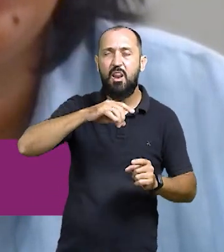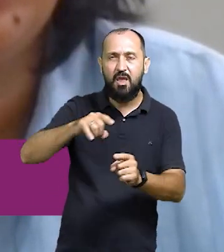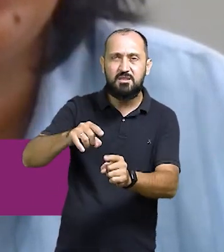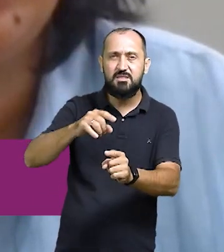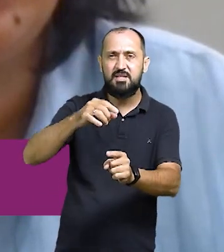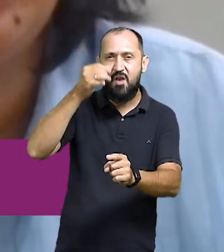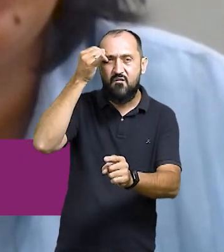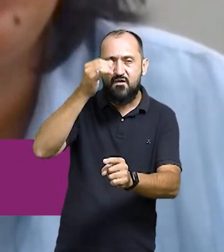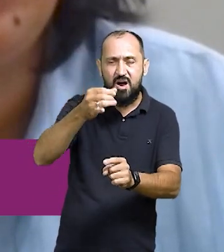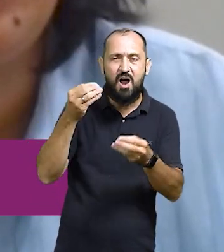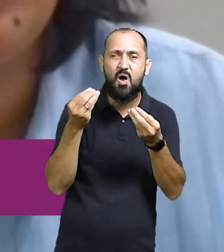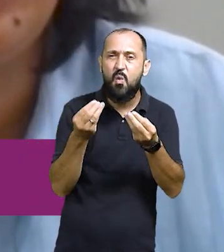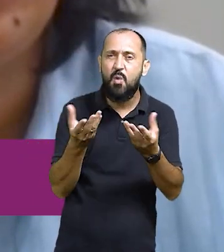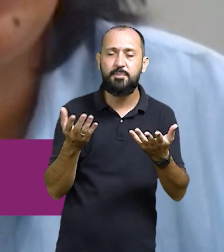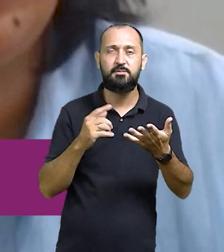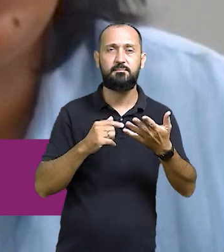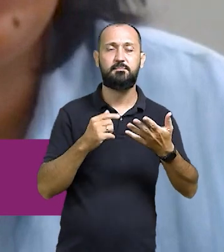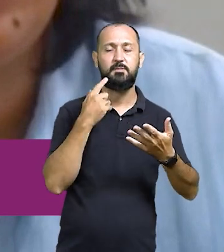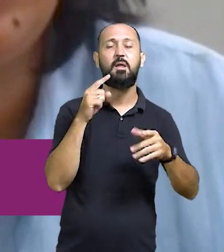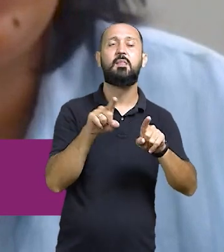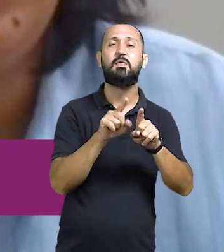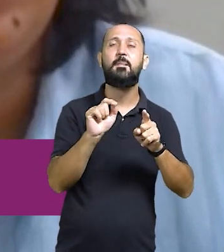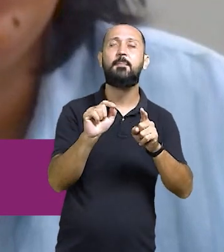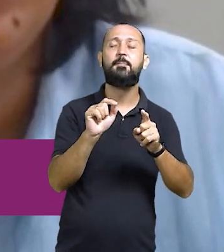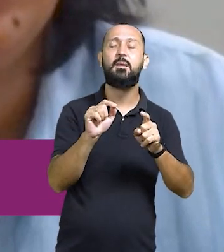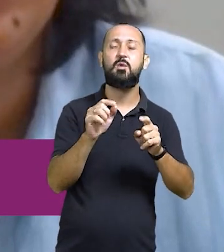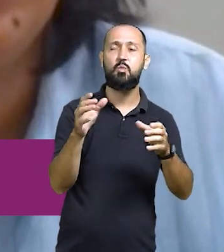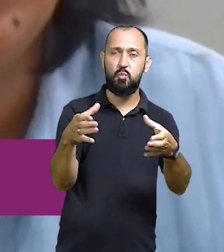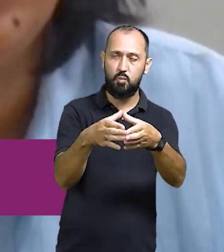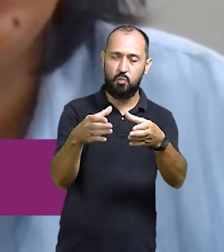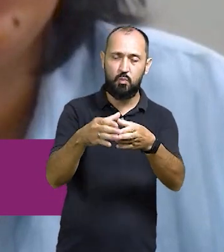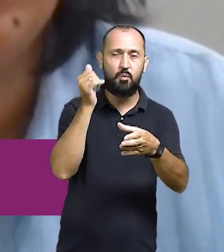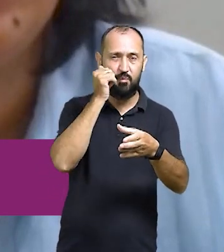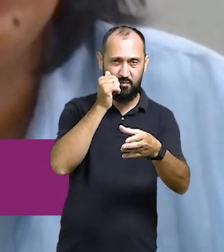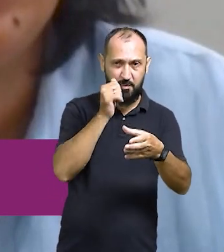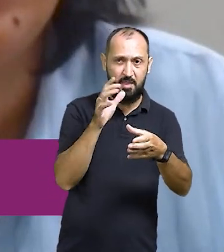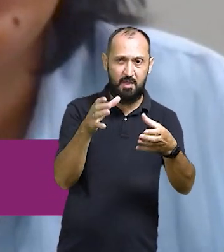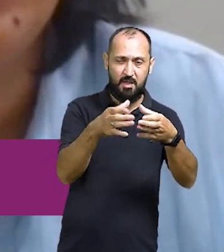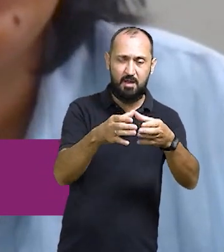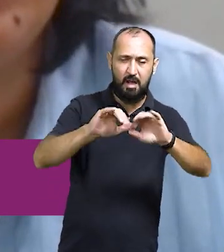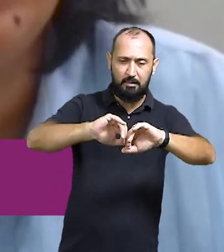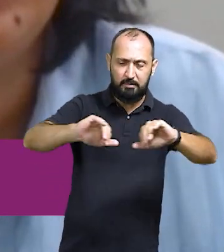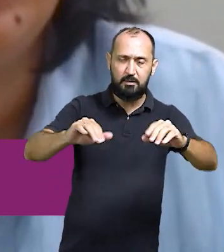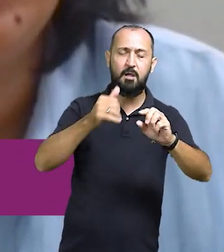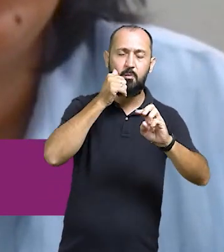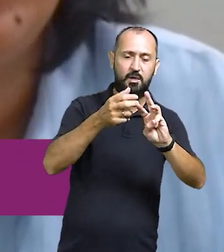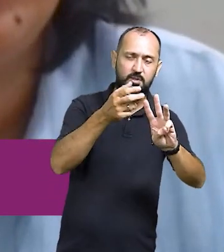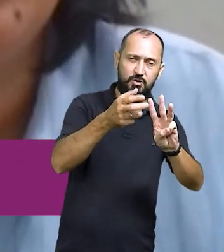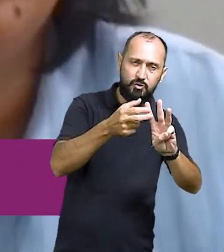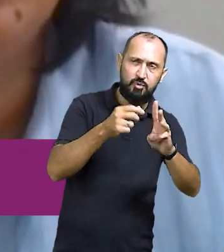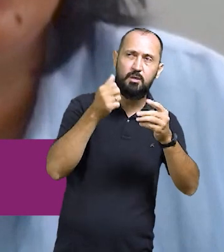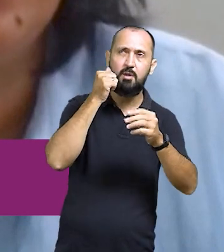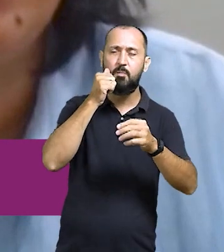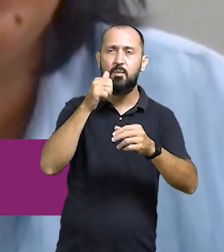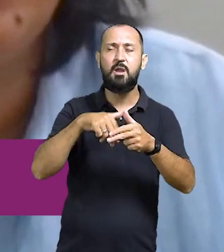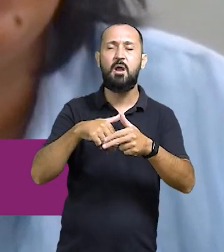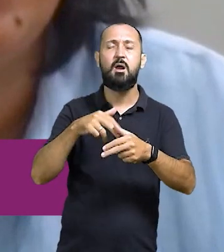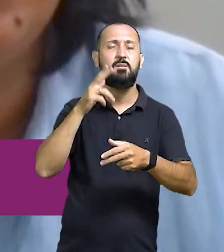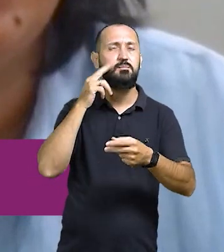desenvolvimento das políticas públicas e também sua aplicação. Nós falamos aí agora de um caso na Serra do Amolar, de